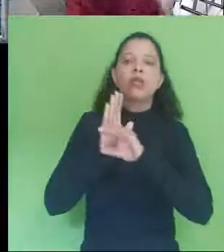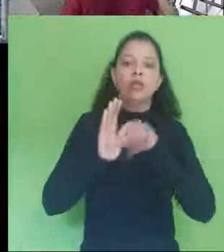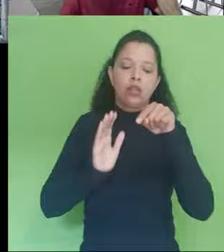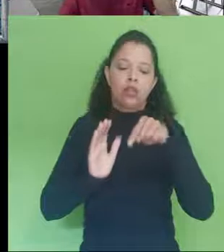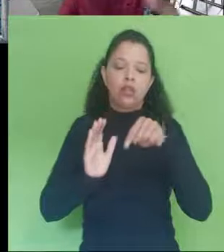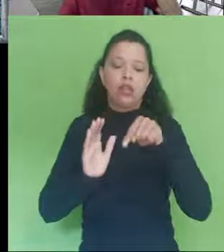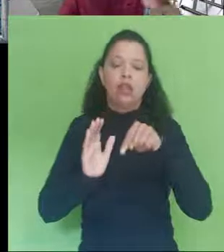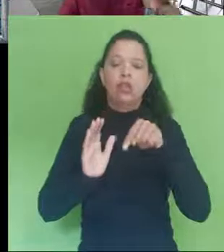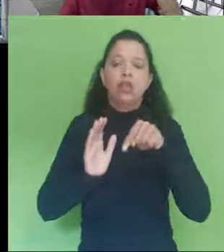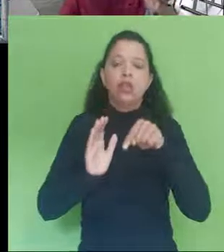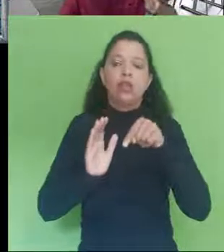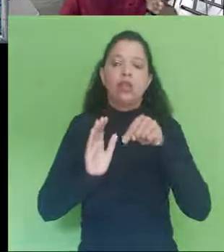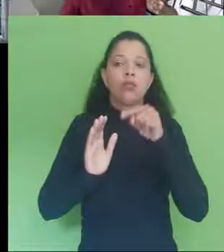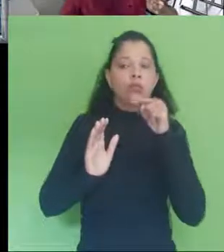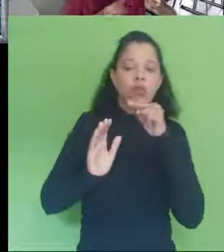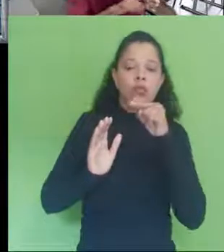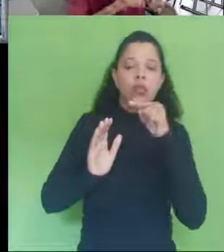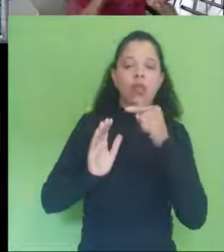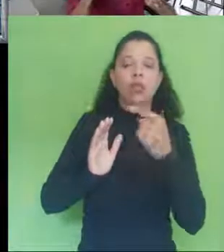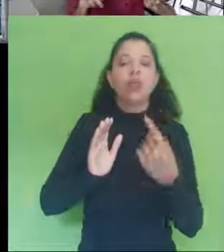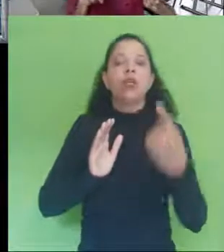passado